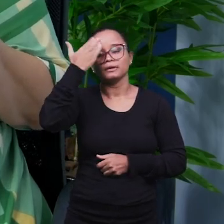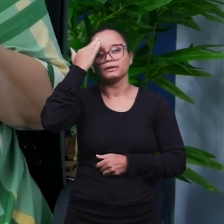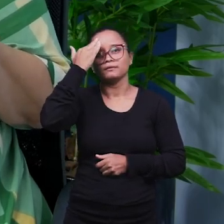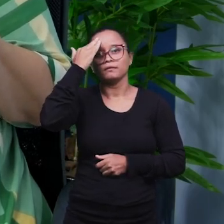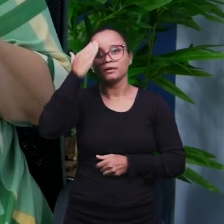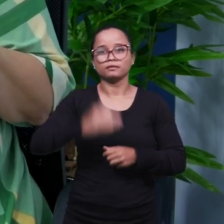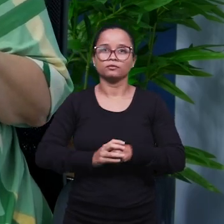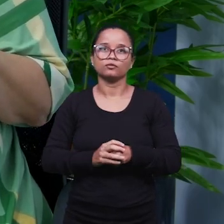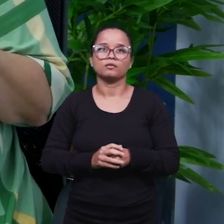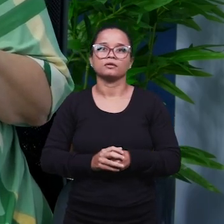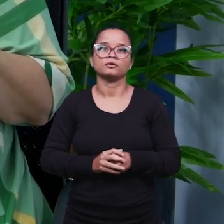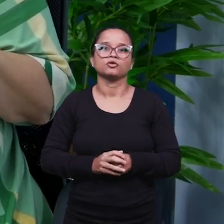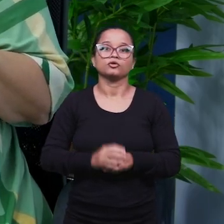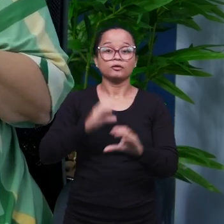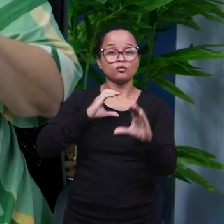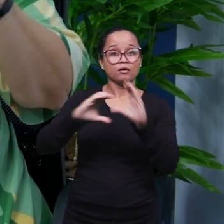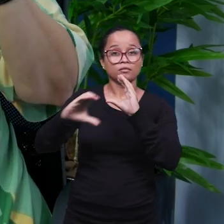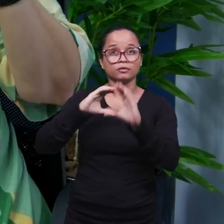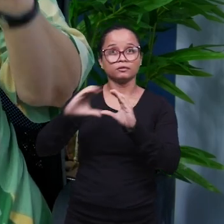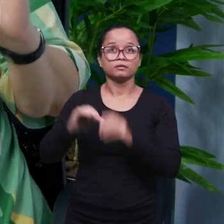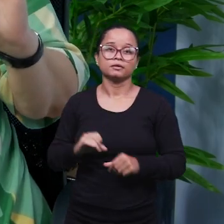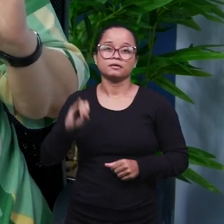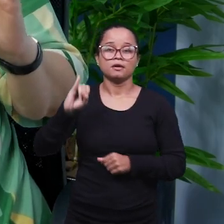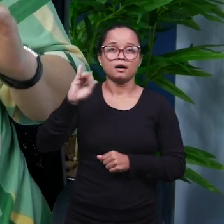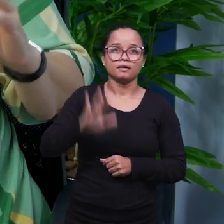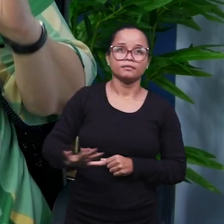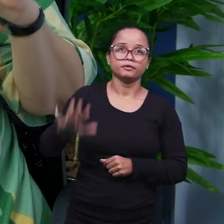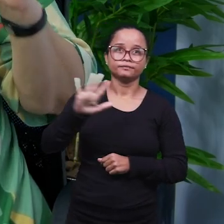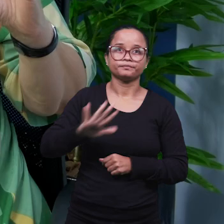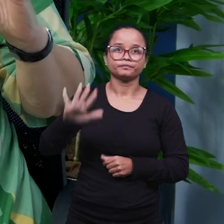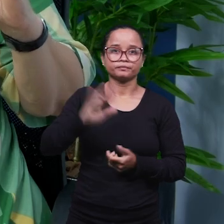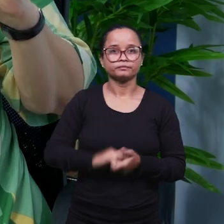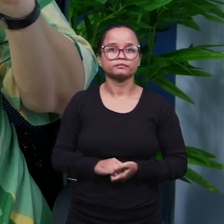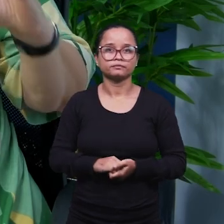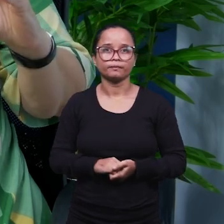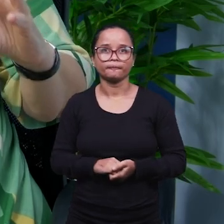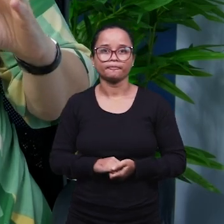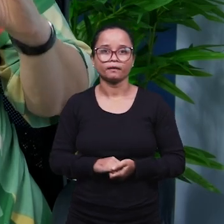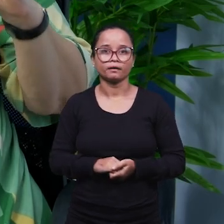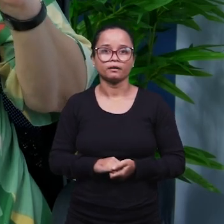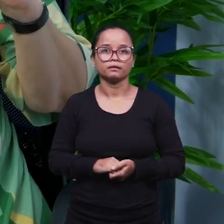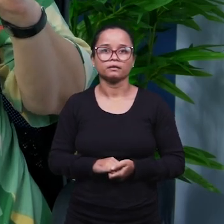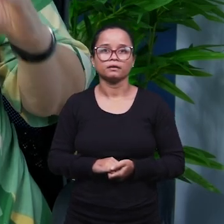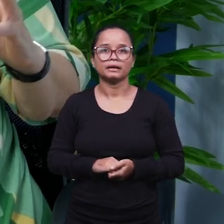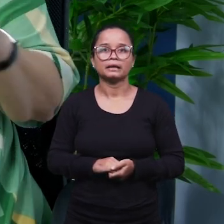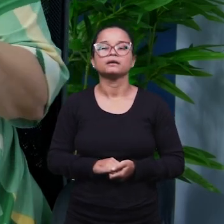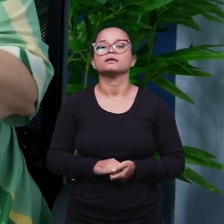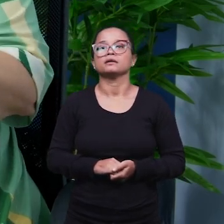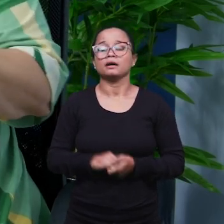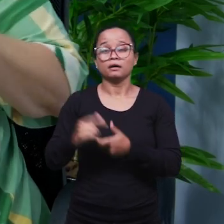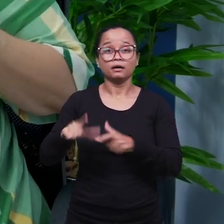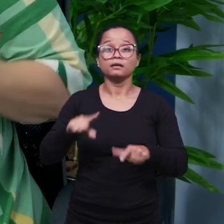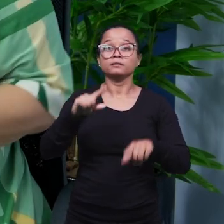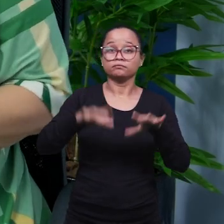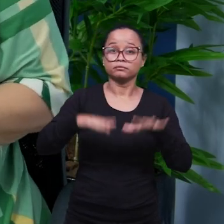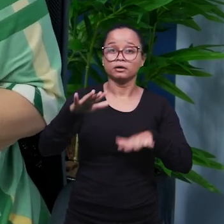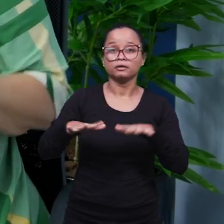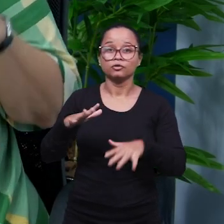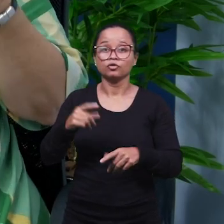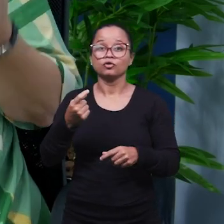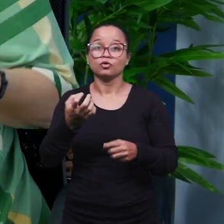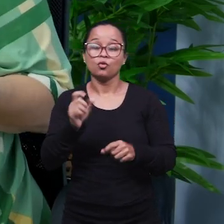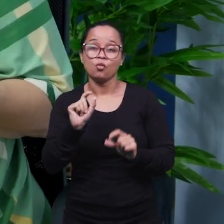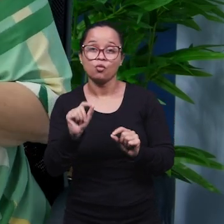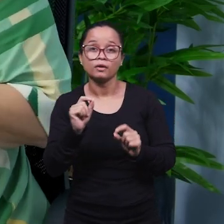compreensão da sua fala. Vocês verem que a imagem, ela, do pictograma, ele é muito de acordo com aquilo que